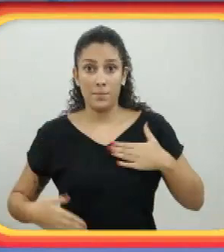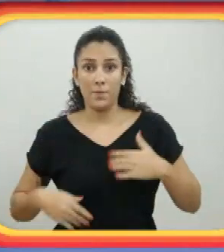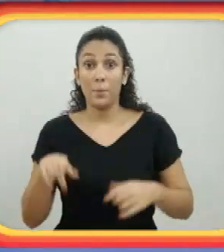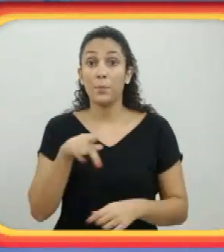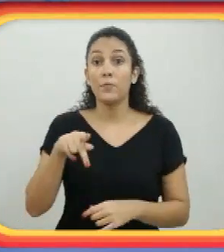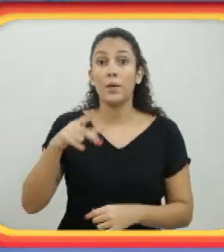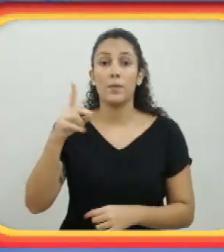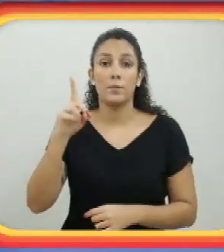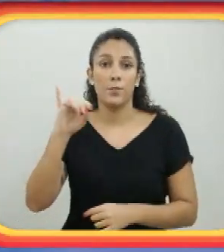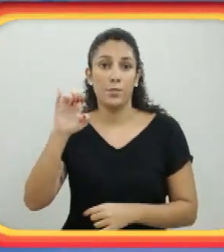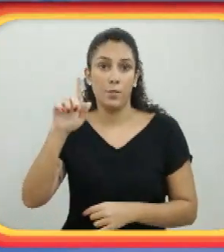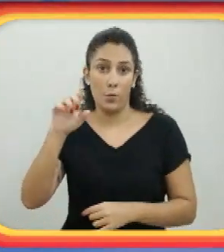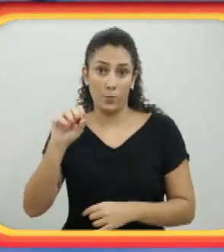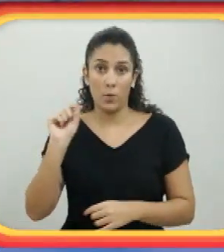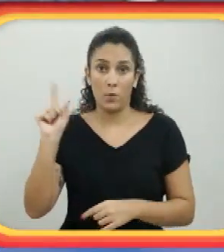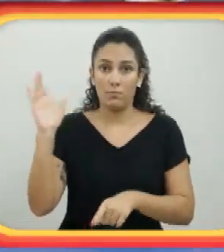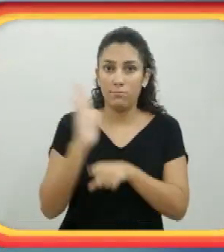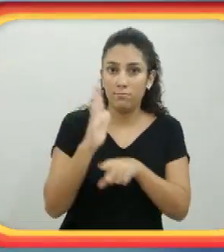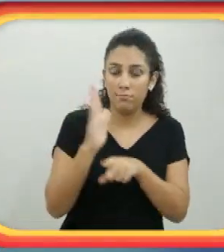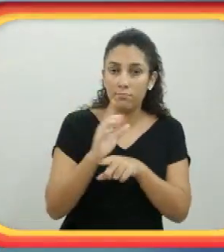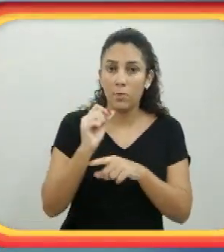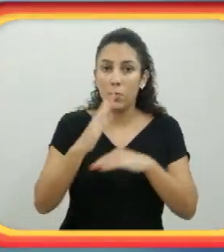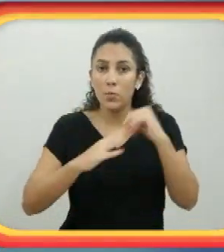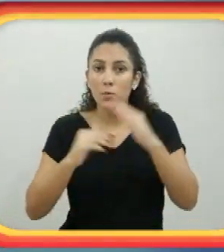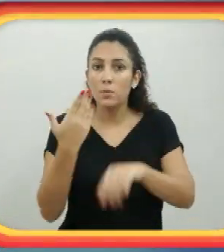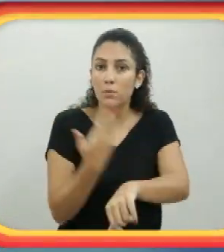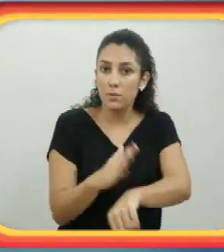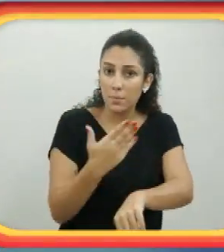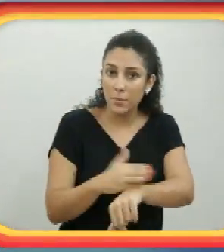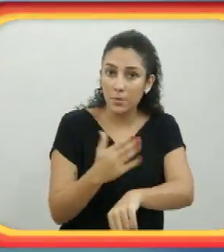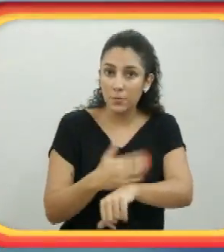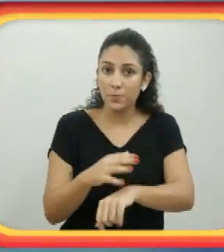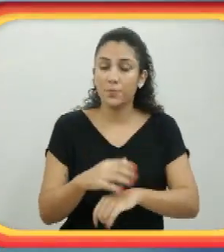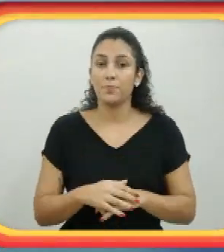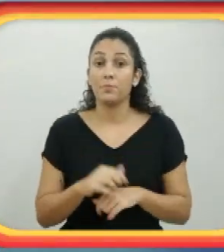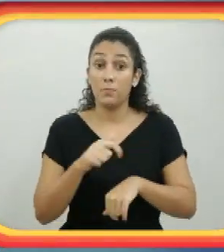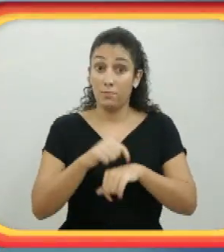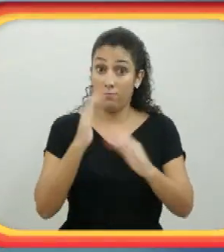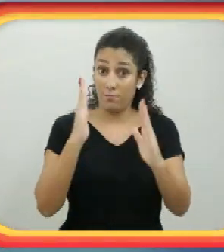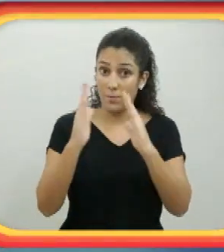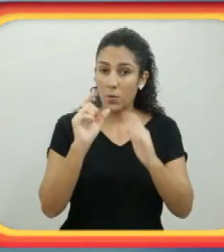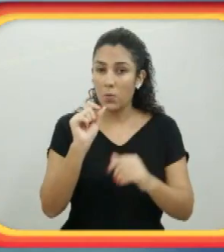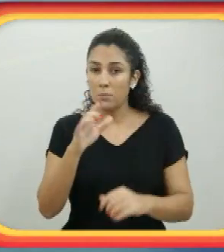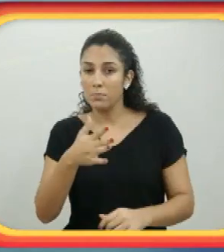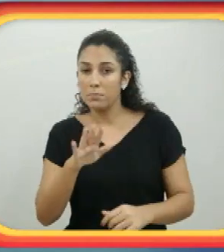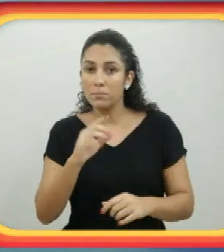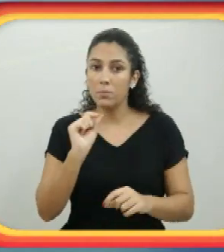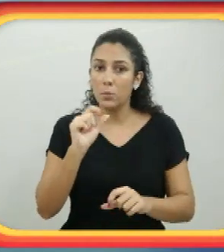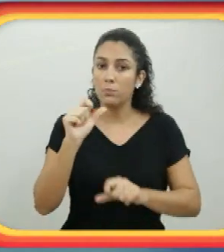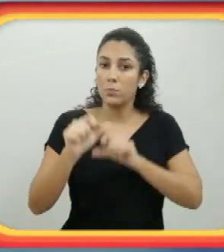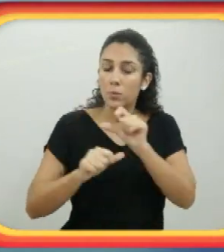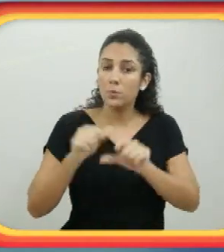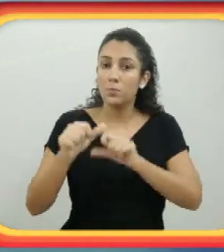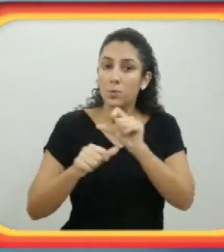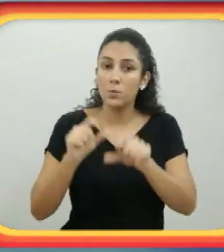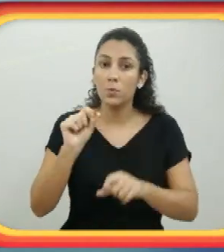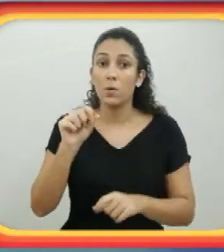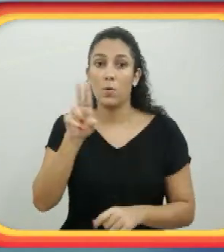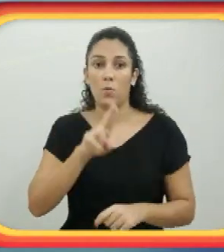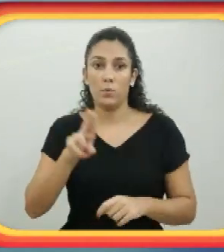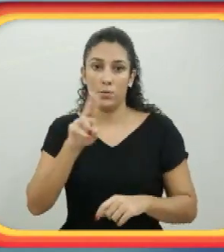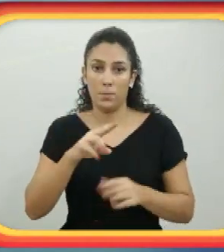com o nosso preparador físico, o professor Diego, que elabora toda a construção do treinamento, e